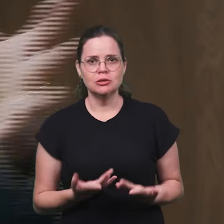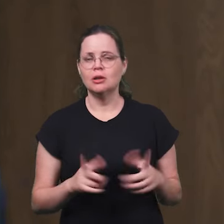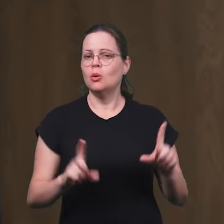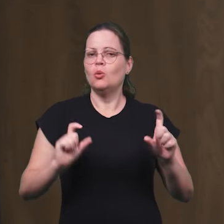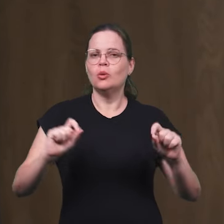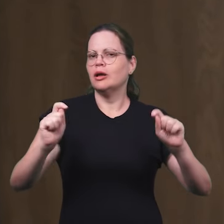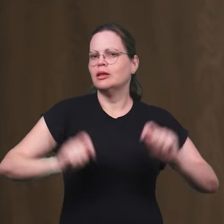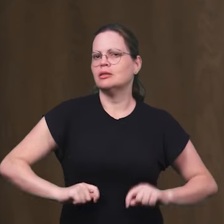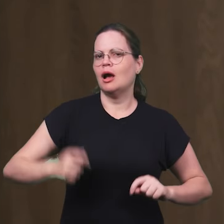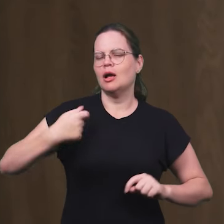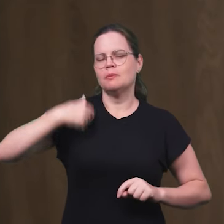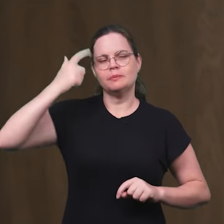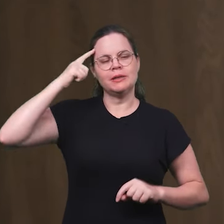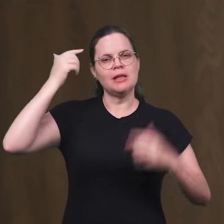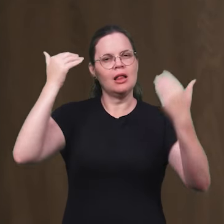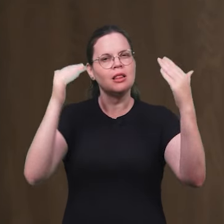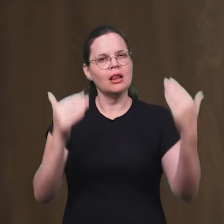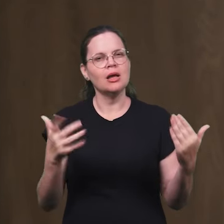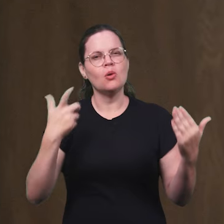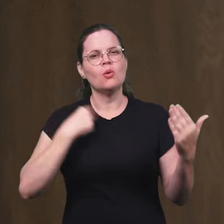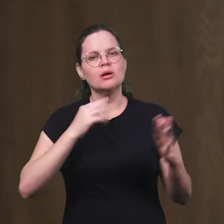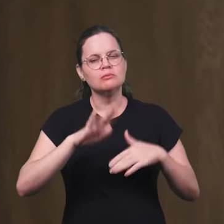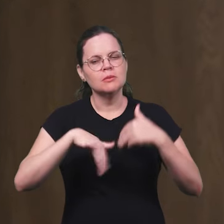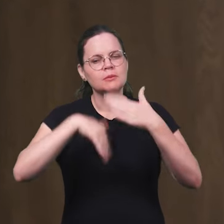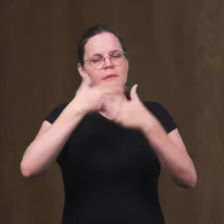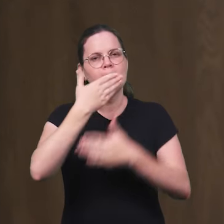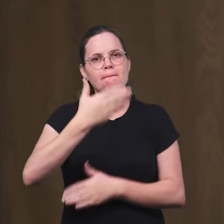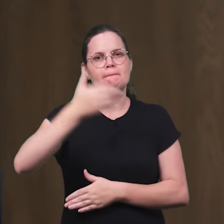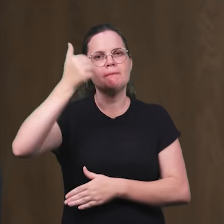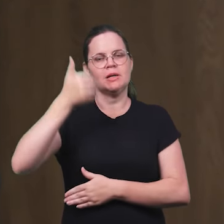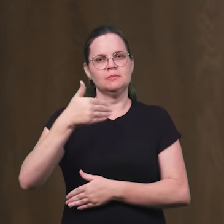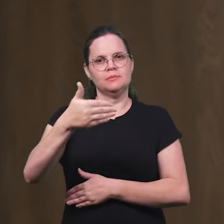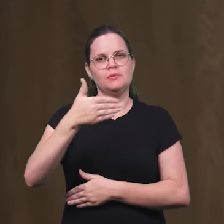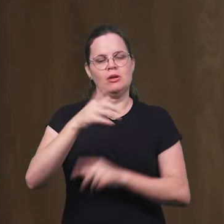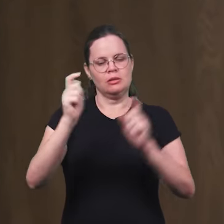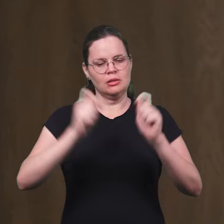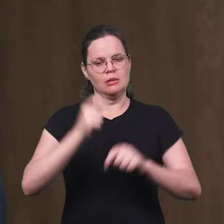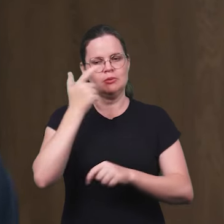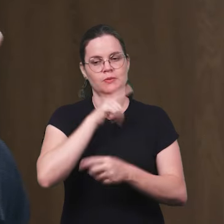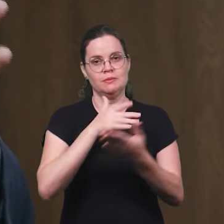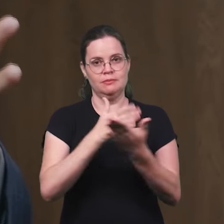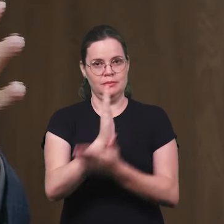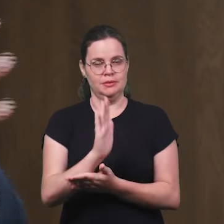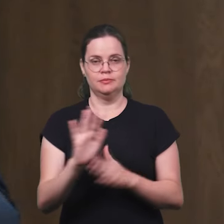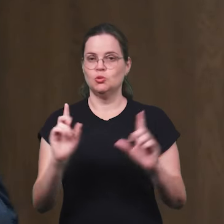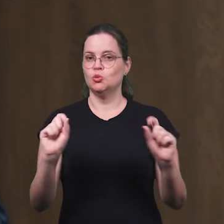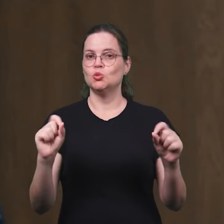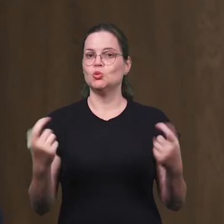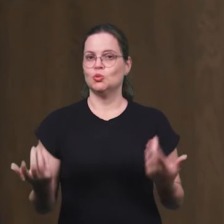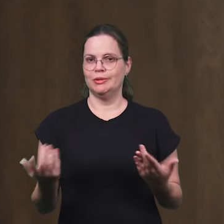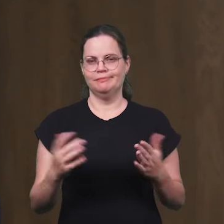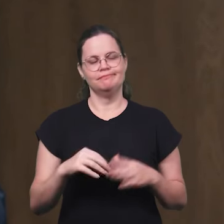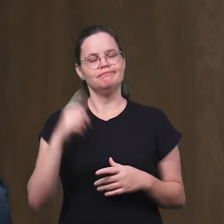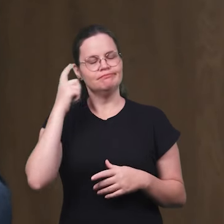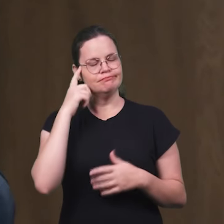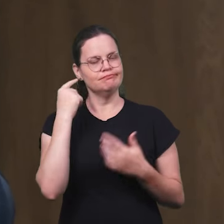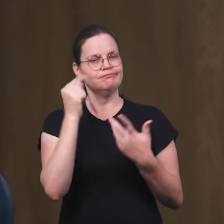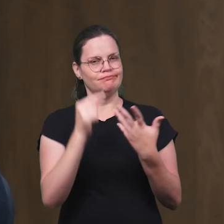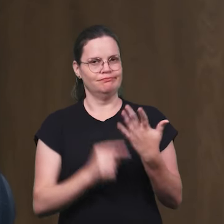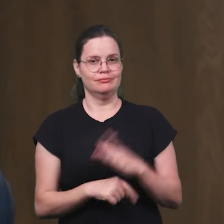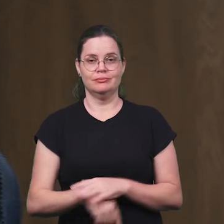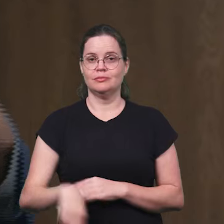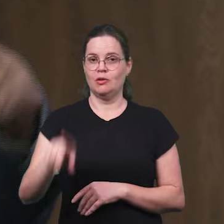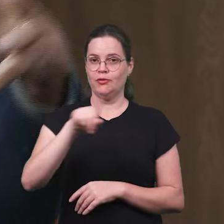próxima oportunidade estar em condições, tá? Então, coloque você, jovem, que de repente está passando por uma reprovação